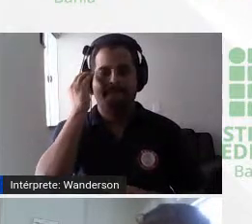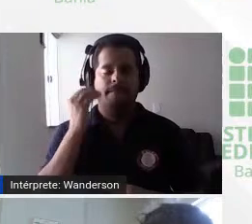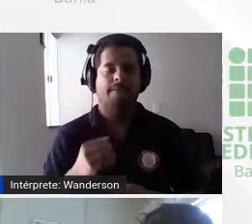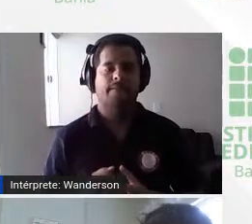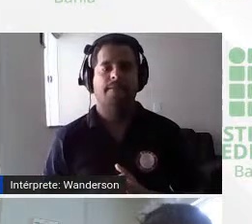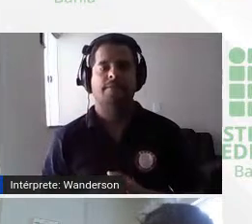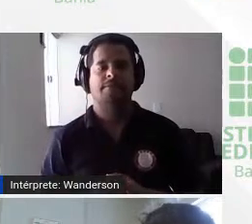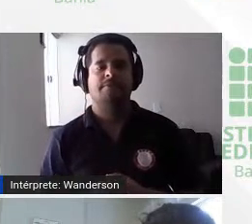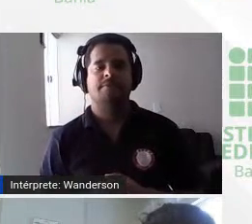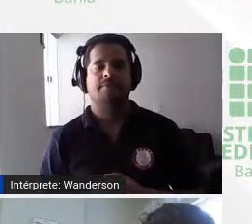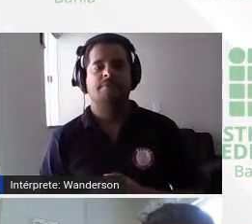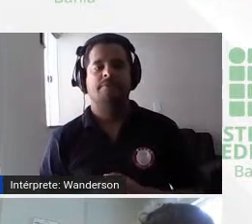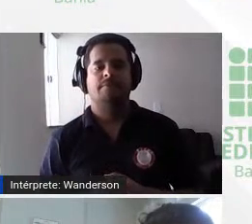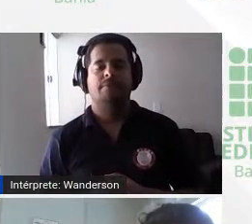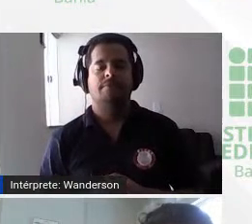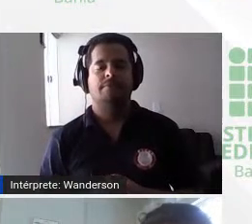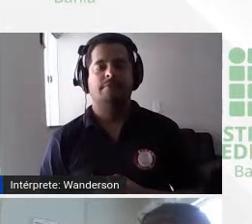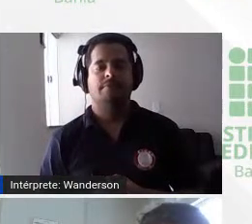Ouvindo um pouco